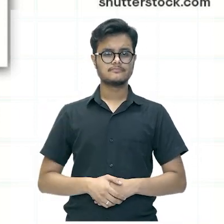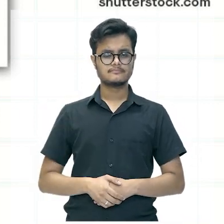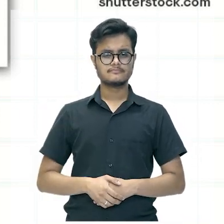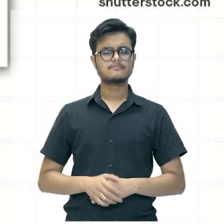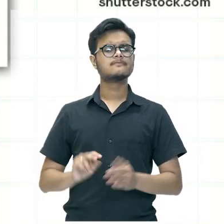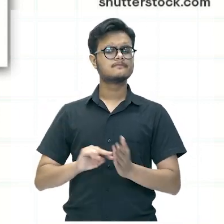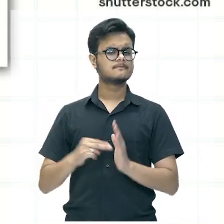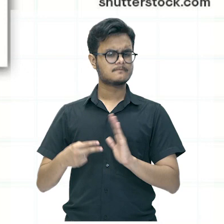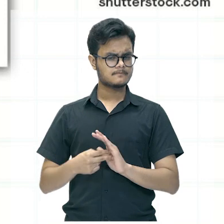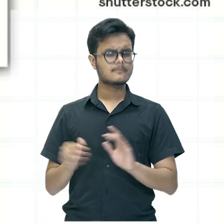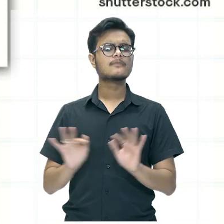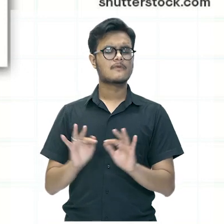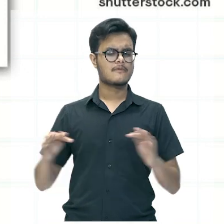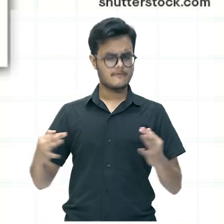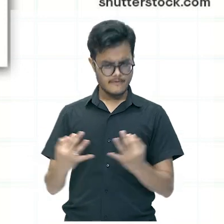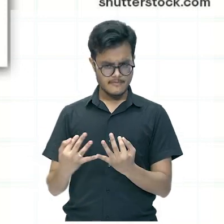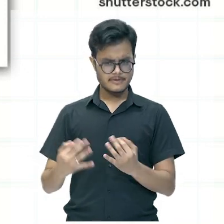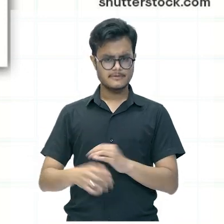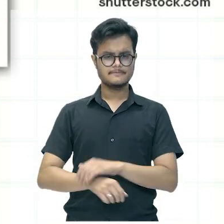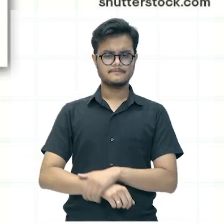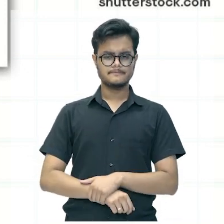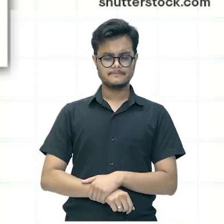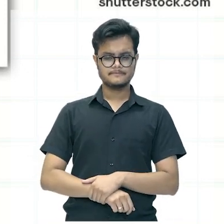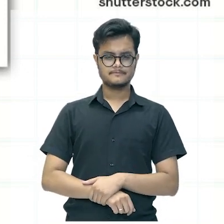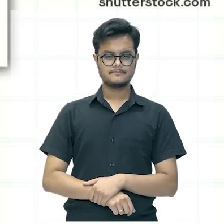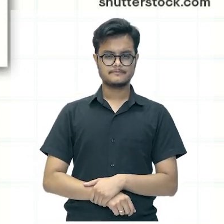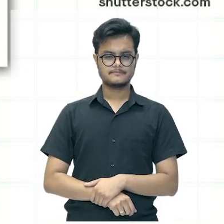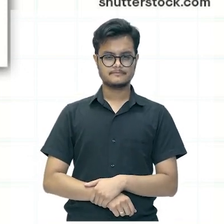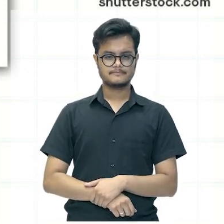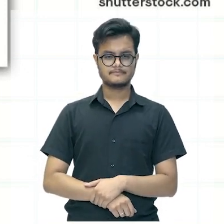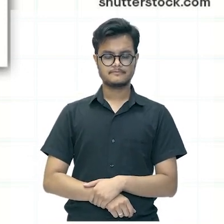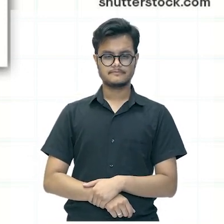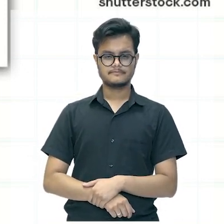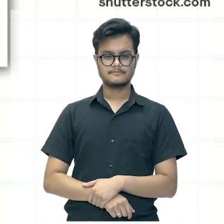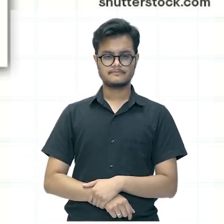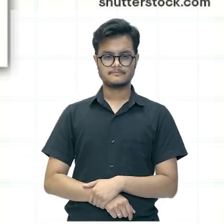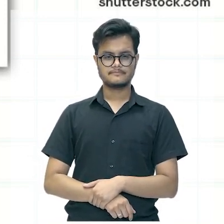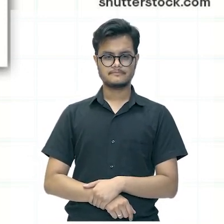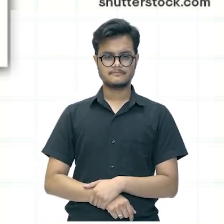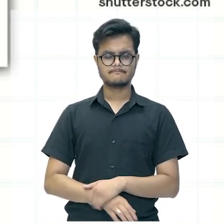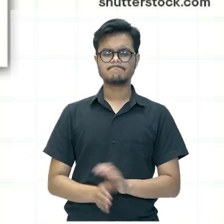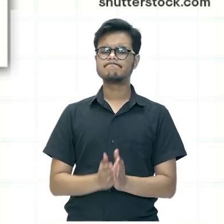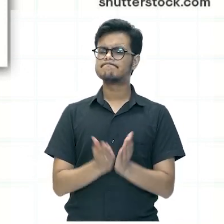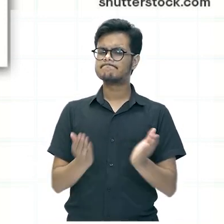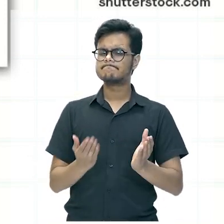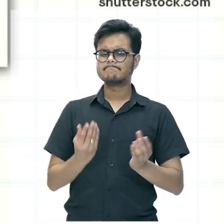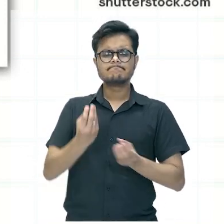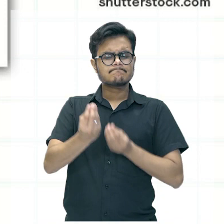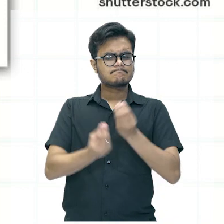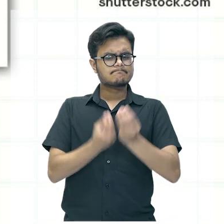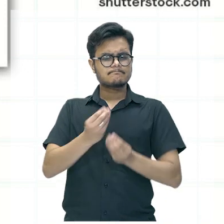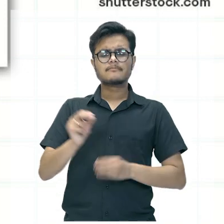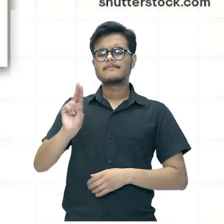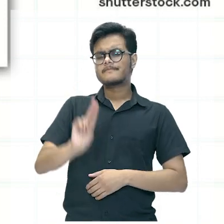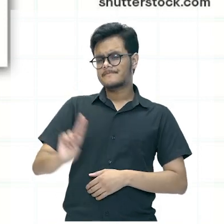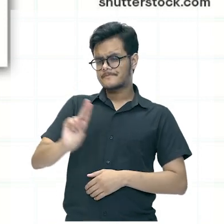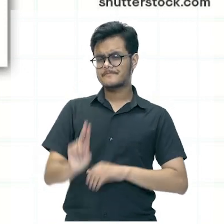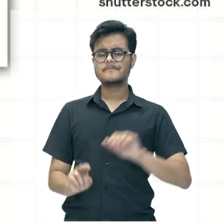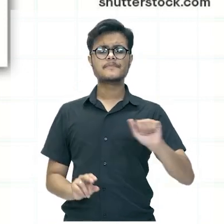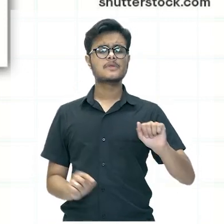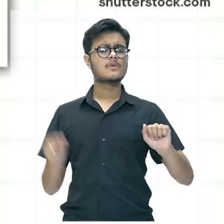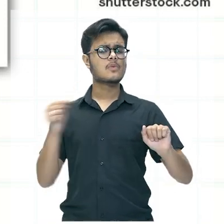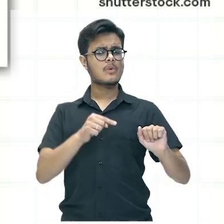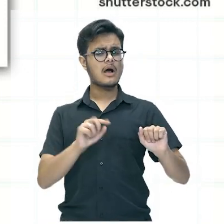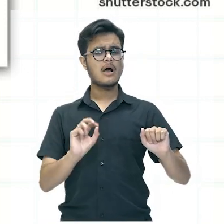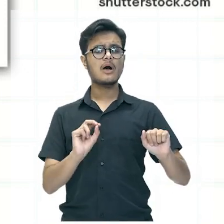que é a palavra família, família. E aí, você pode utilizar o artigo indefinido aqui, como